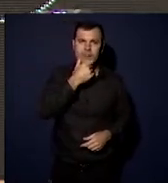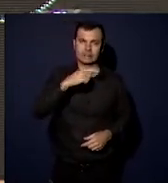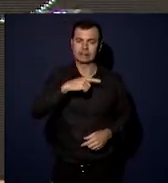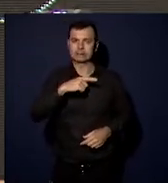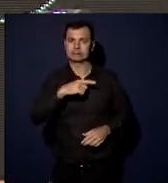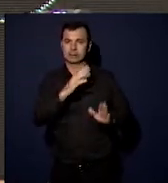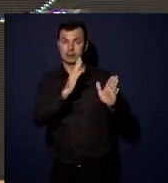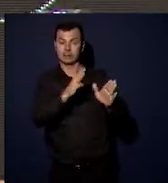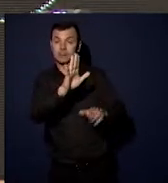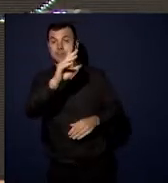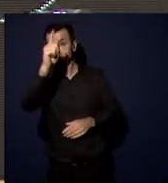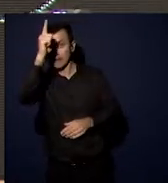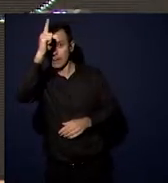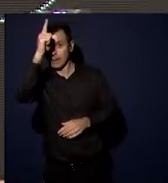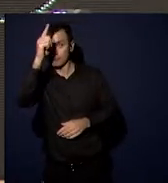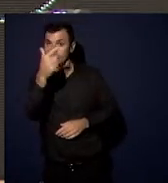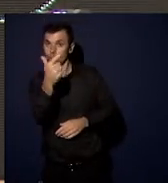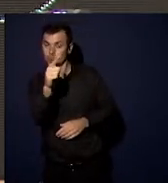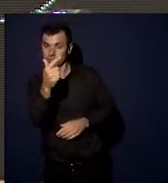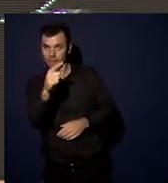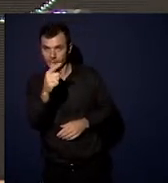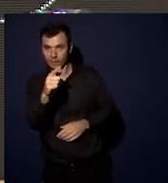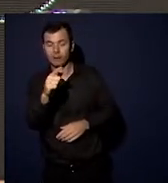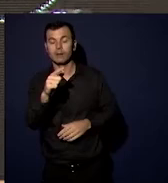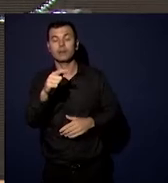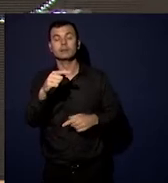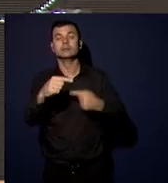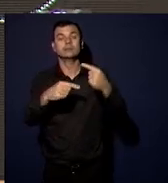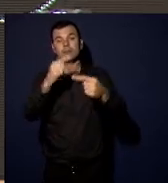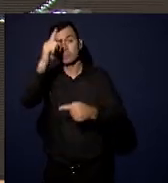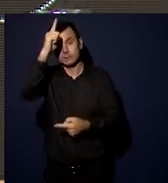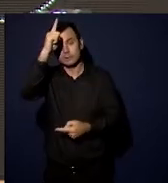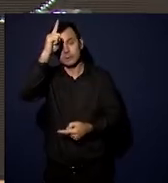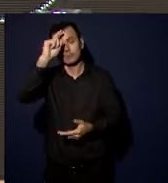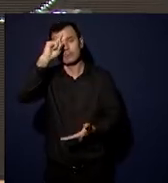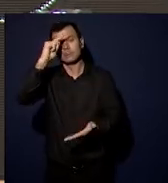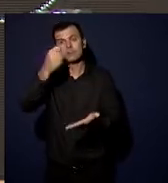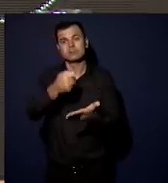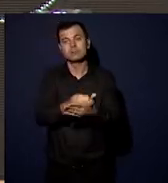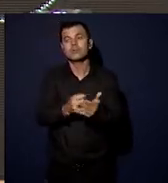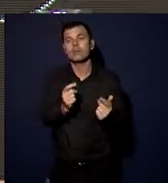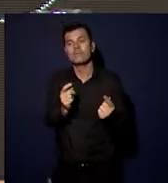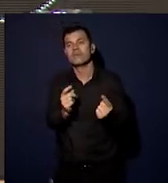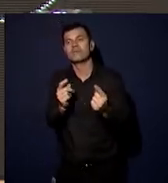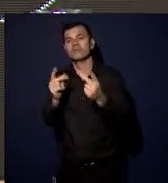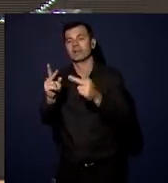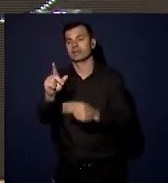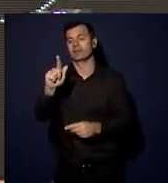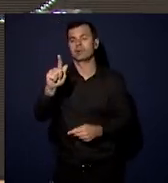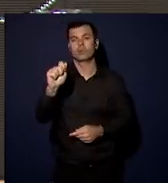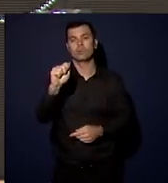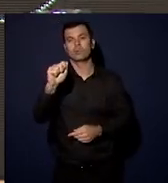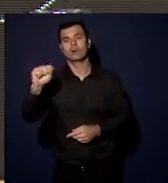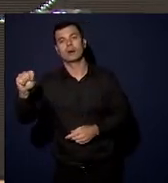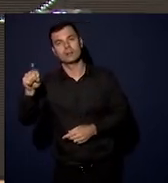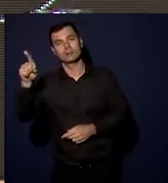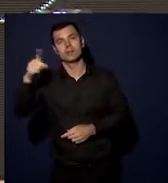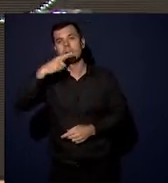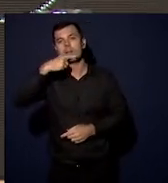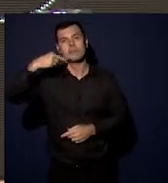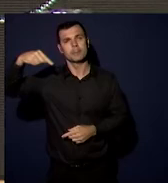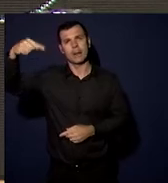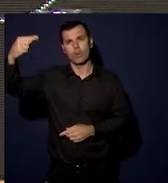não tinha e também curiosamente a maioria da sua estocagem de gás para quem para a Rússia